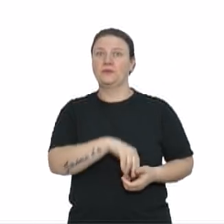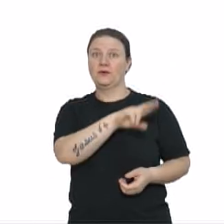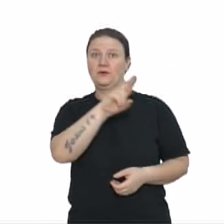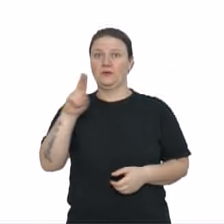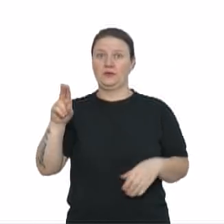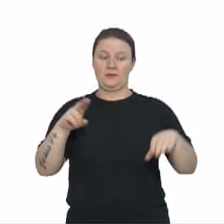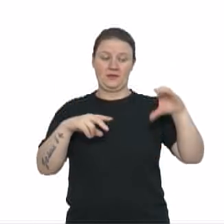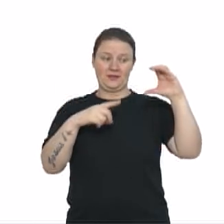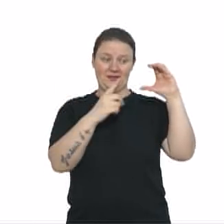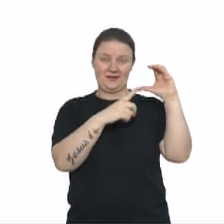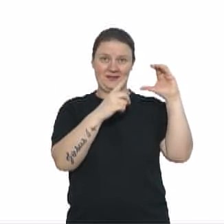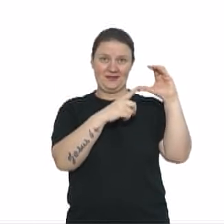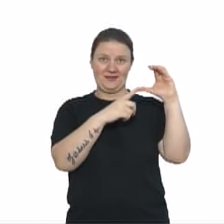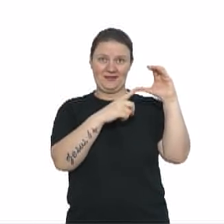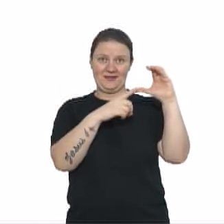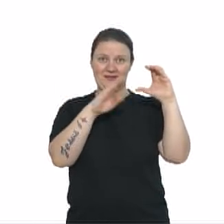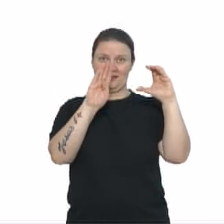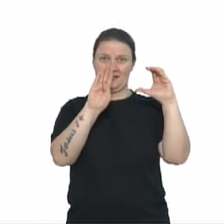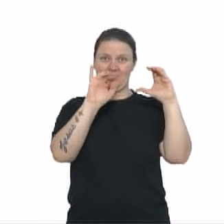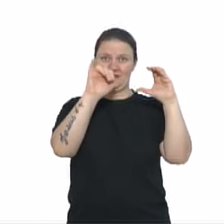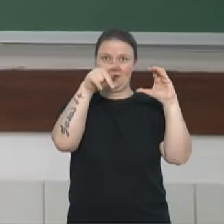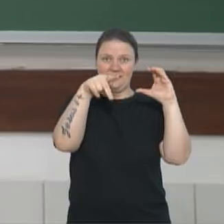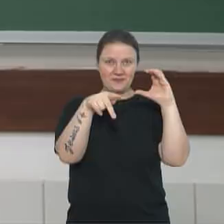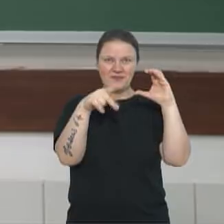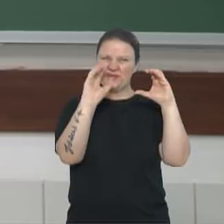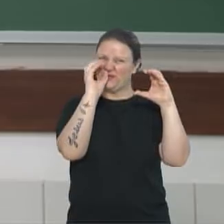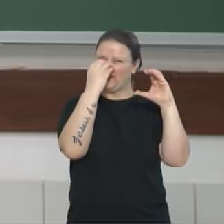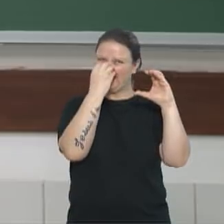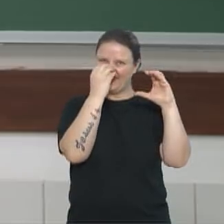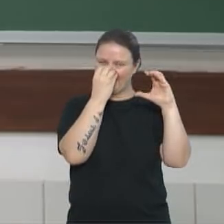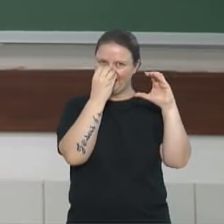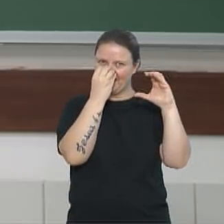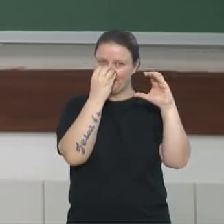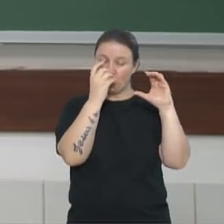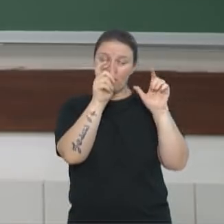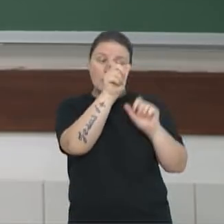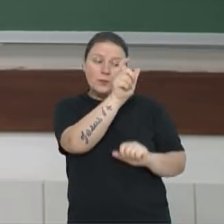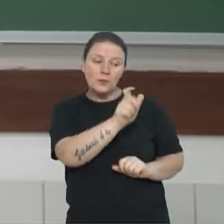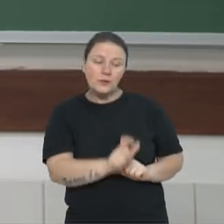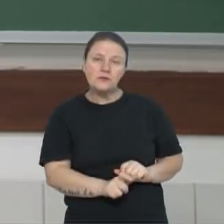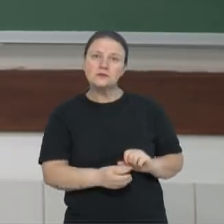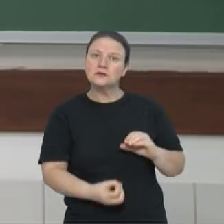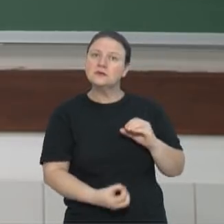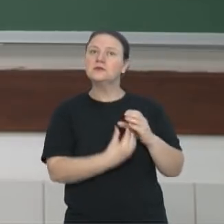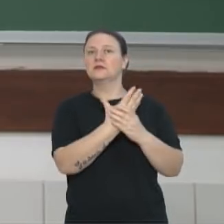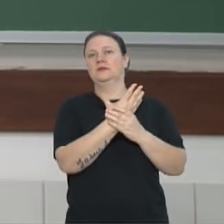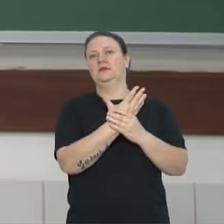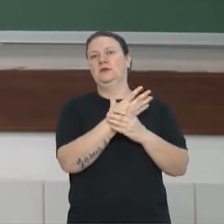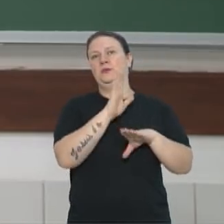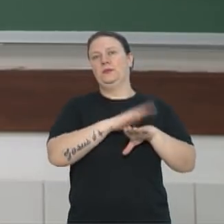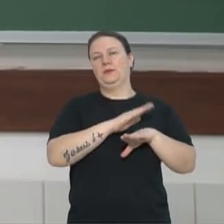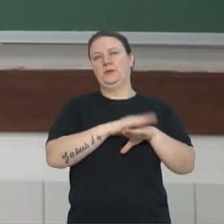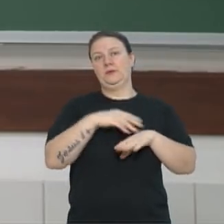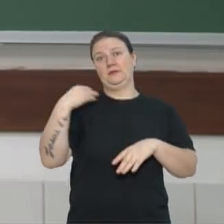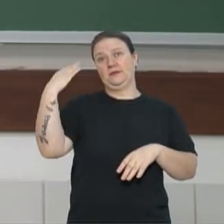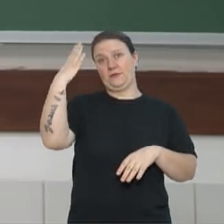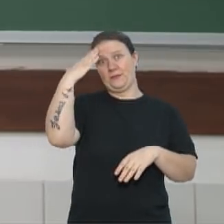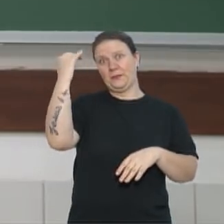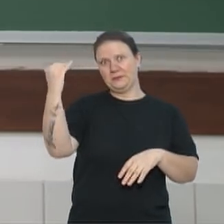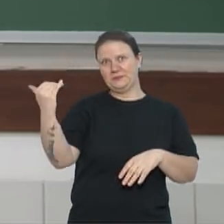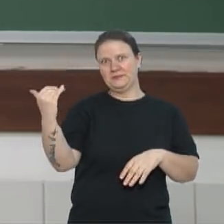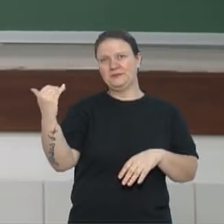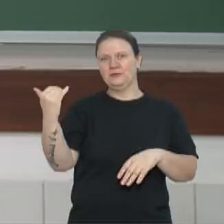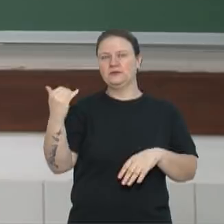Resposta correta, letra C. É o palhaço Bipe, que é o personagem que ele criou para, através